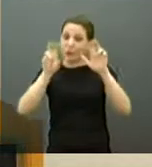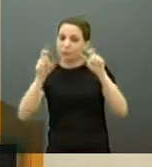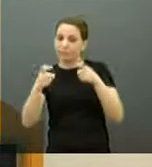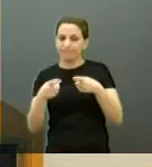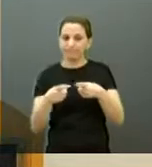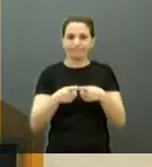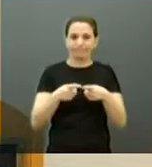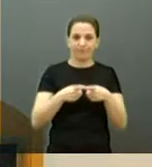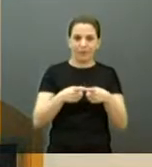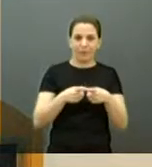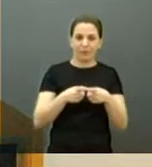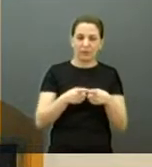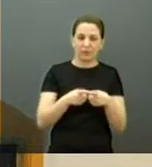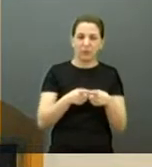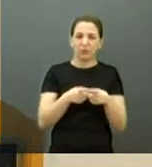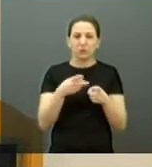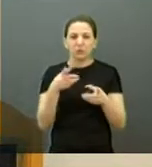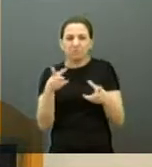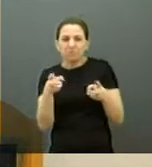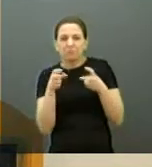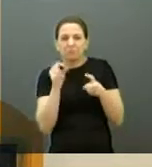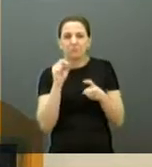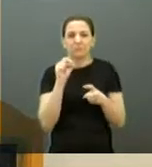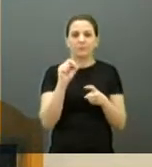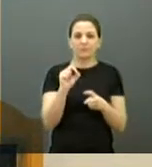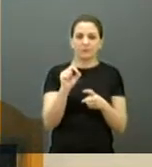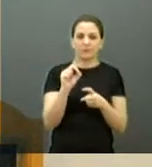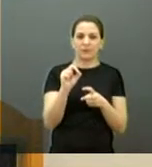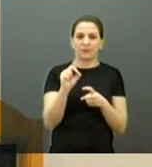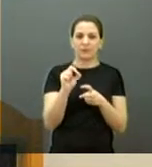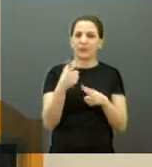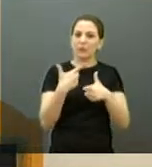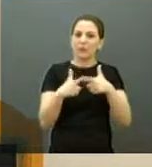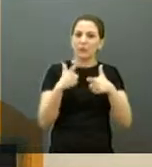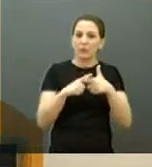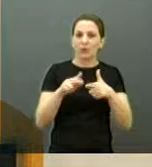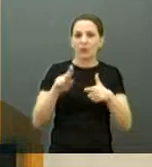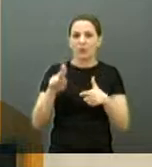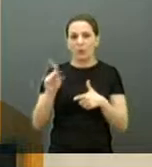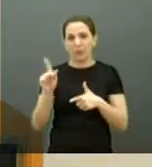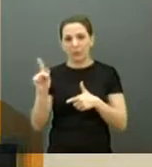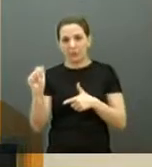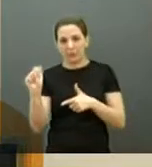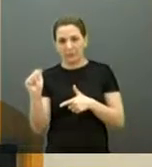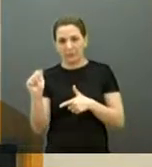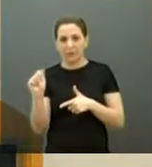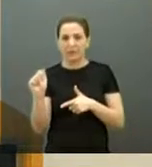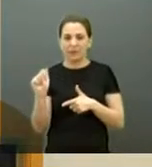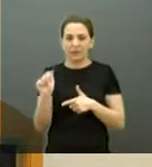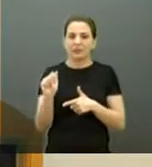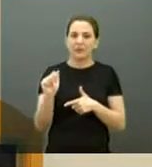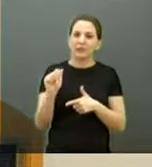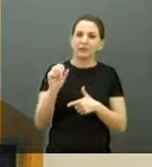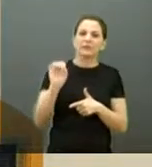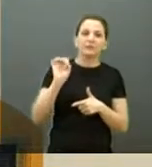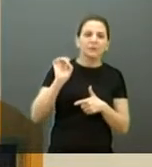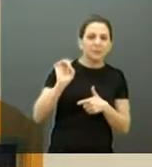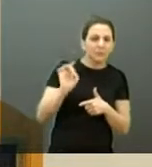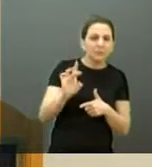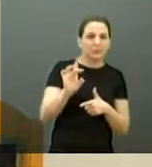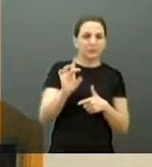a impressão que a gente tem é o seguinte: olha, o problema das UPAs era especificamente